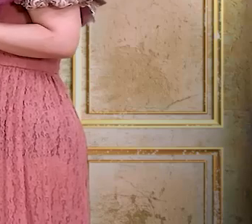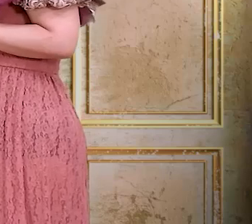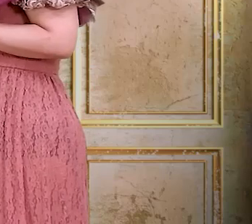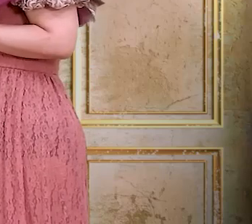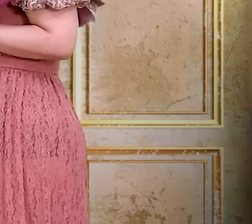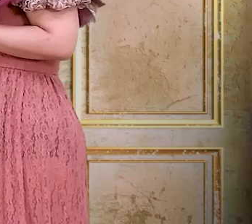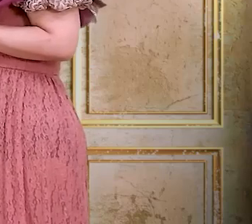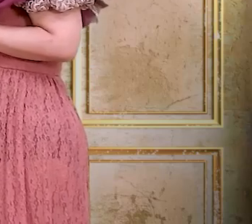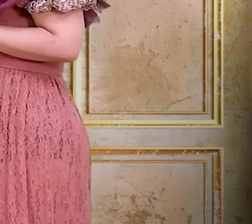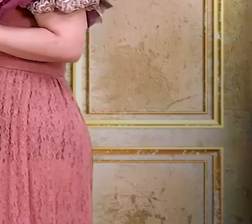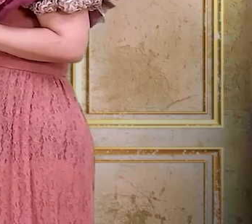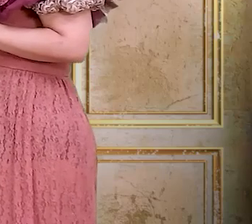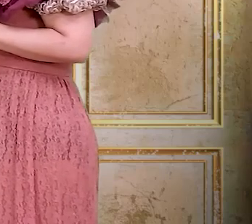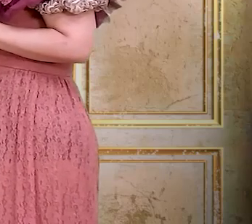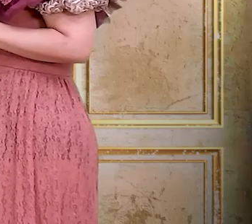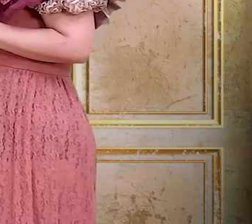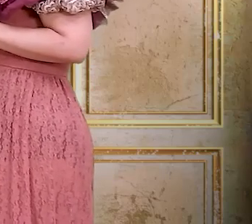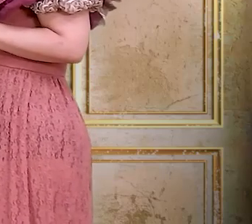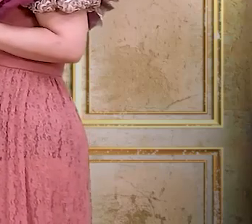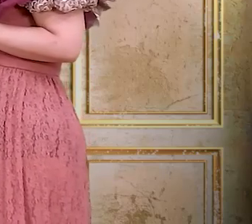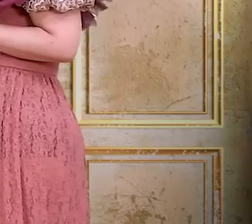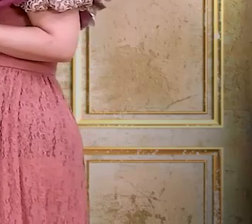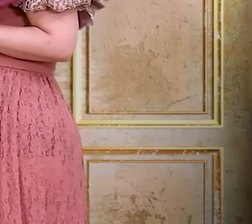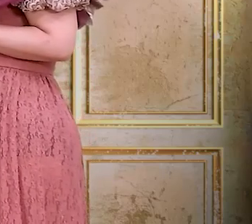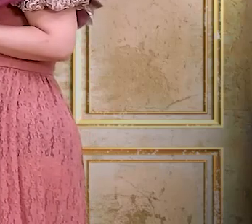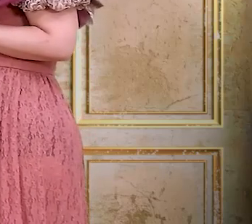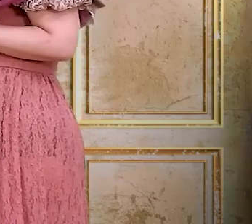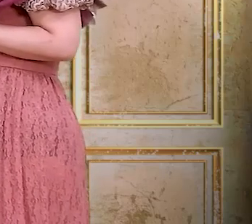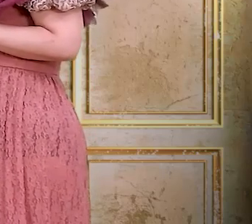contos de réis. Tenho, pois, de lhe entregar